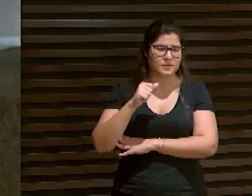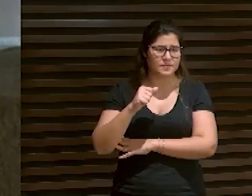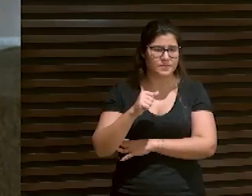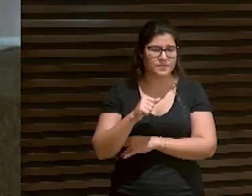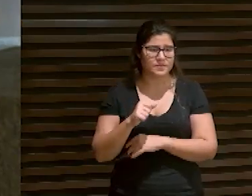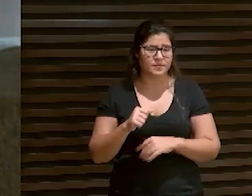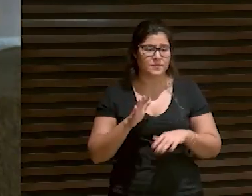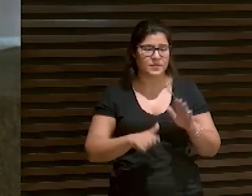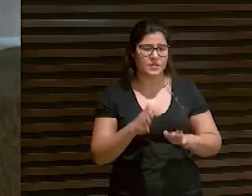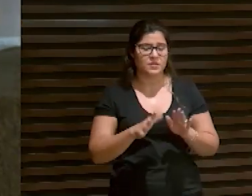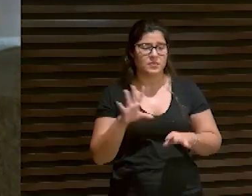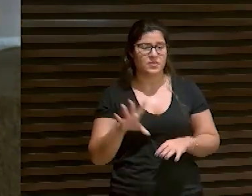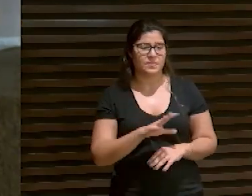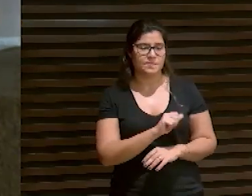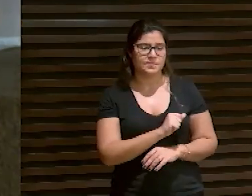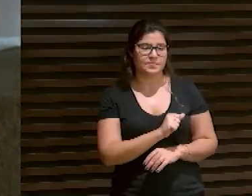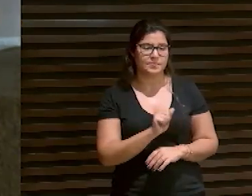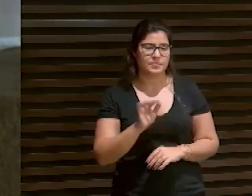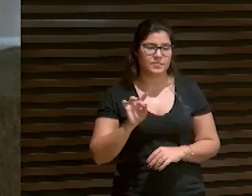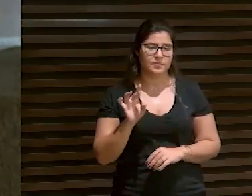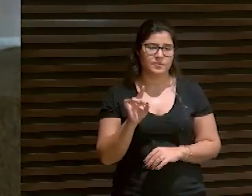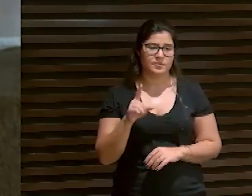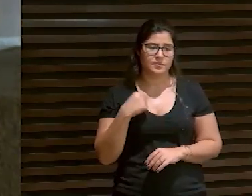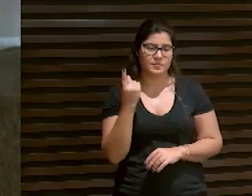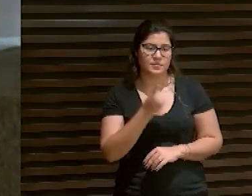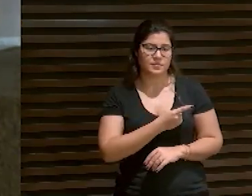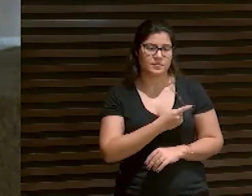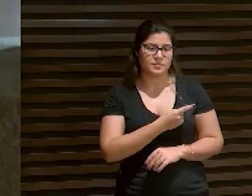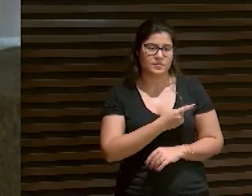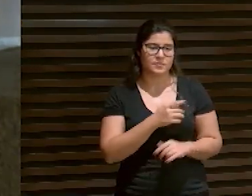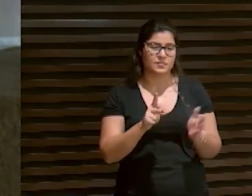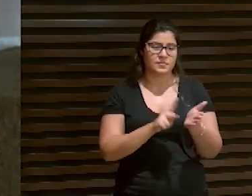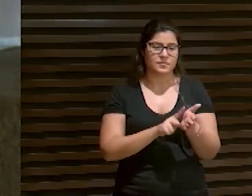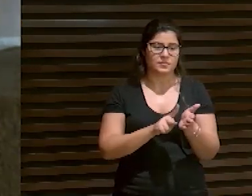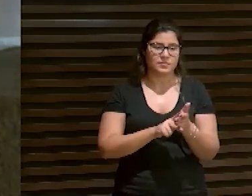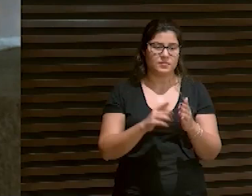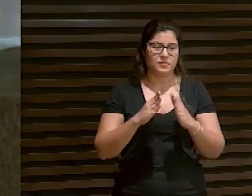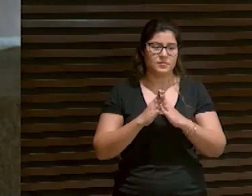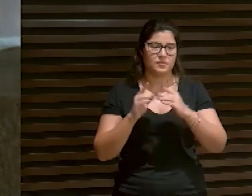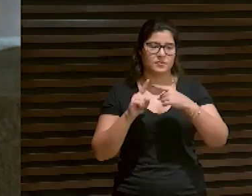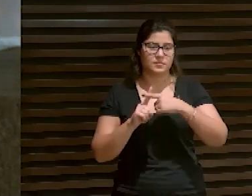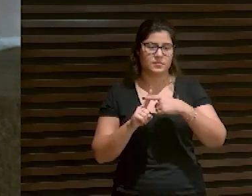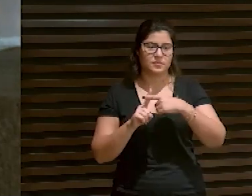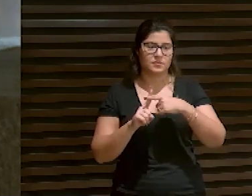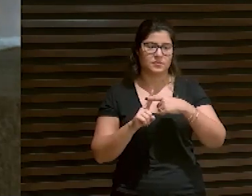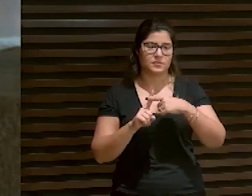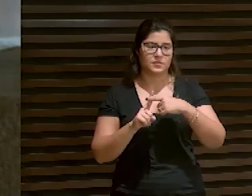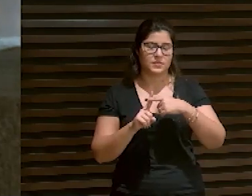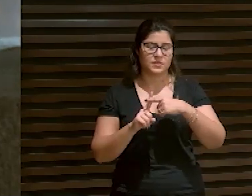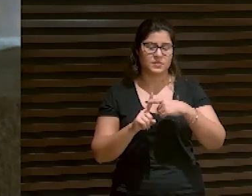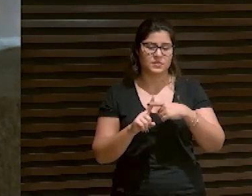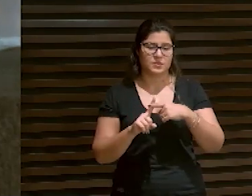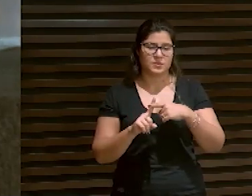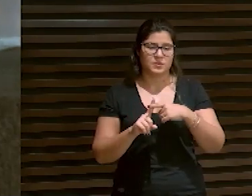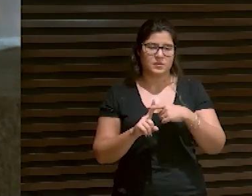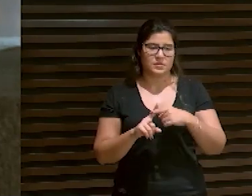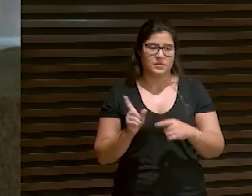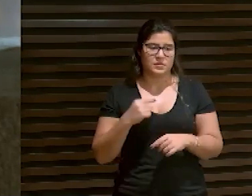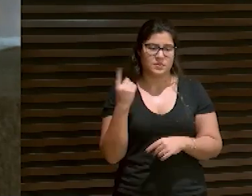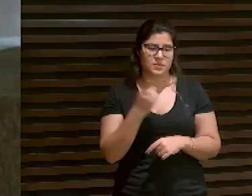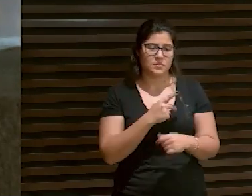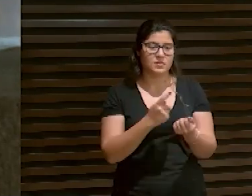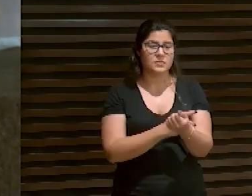está vinculado àquelas pessoas do nosso contexto, não amamos o próximo, irmãos, estamos pecando da forma como Jonas pecou. E ainda